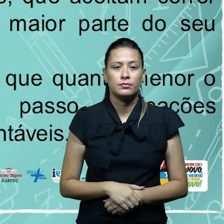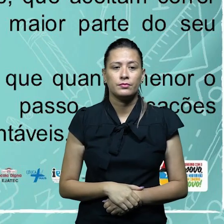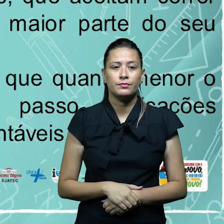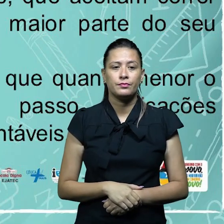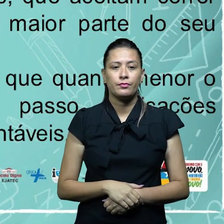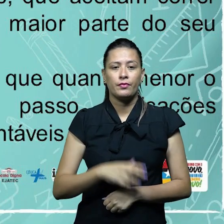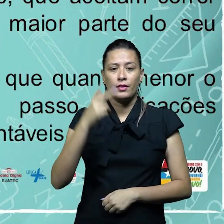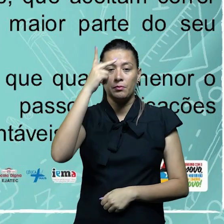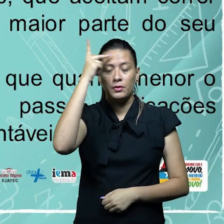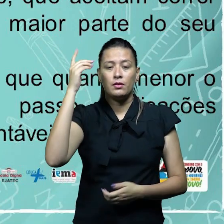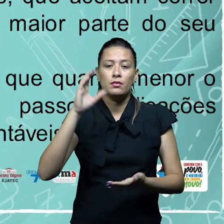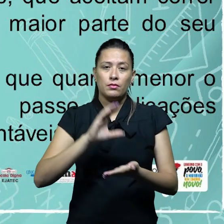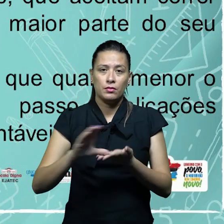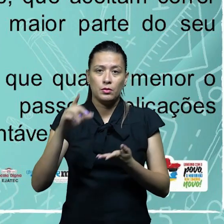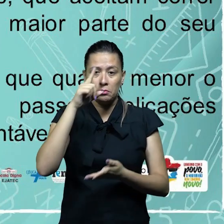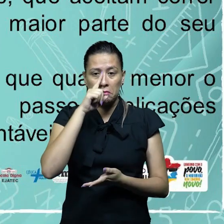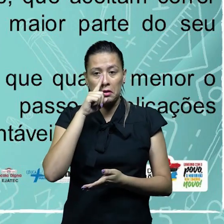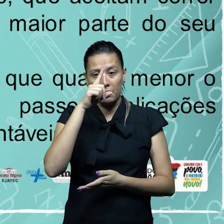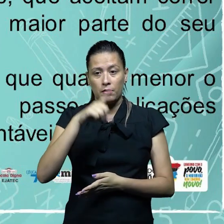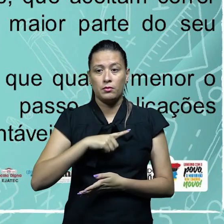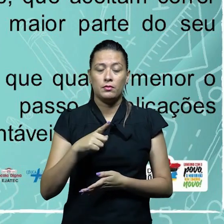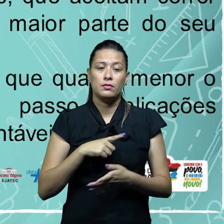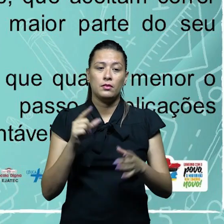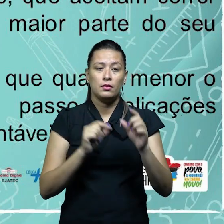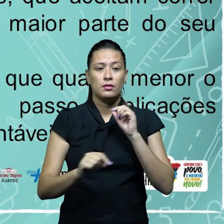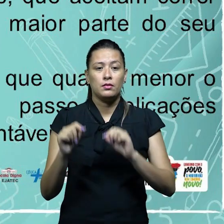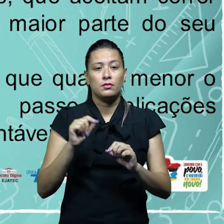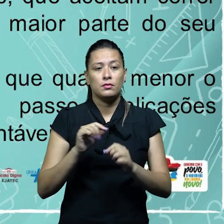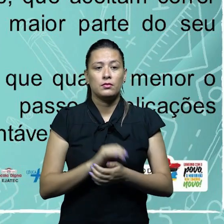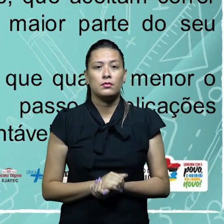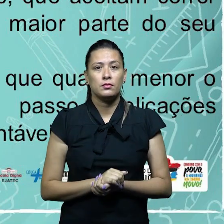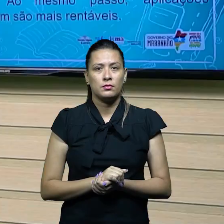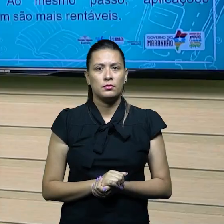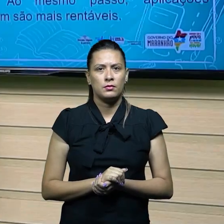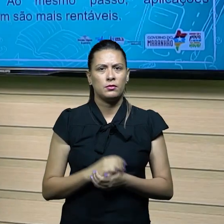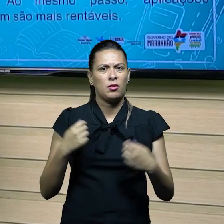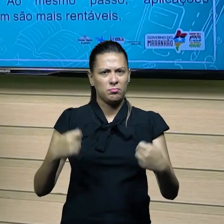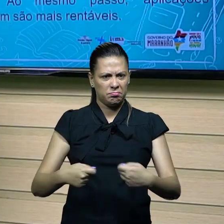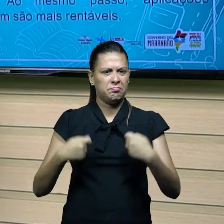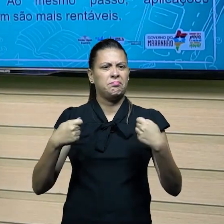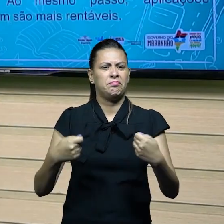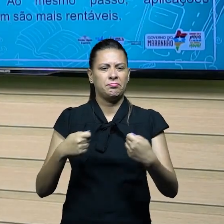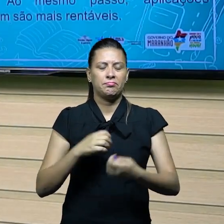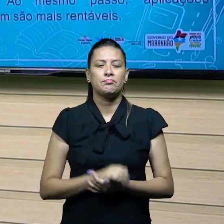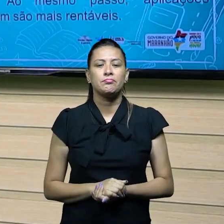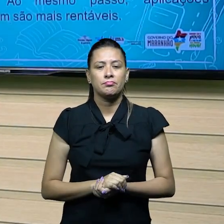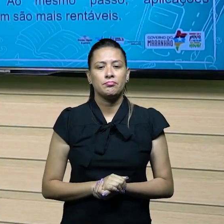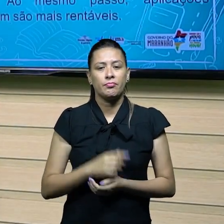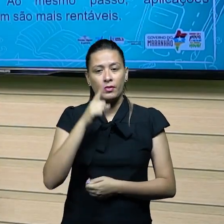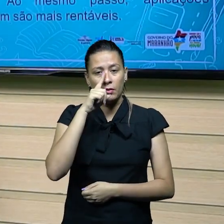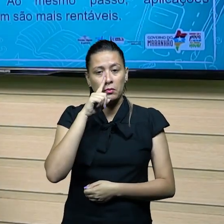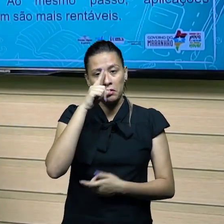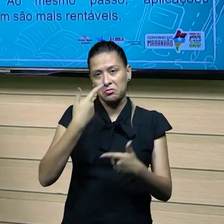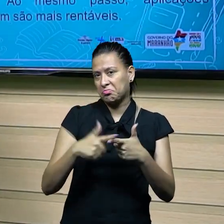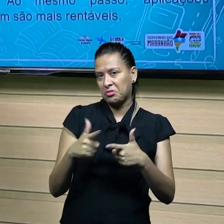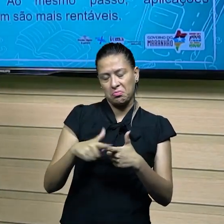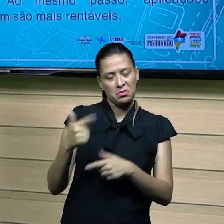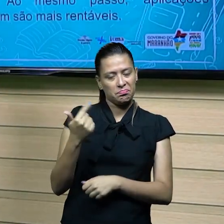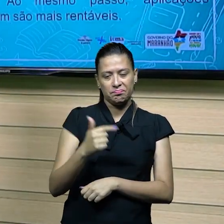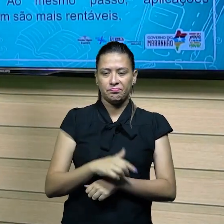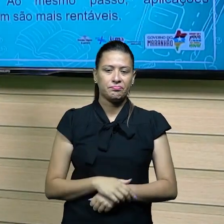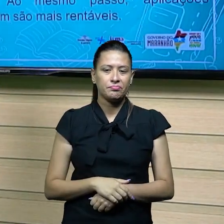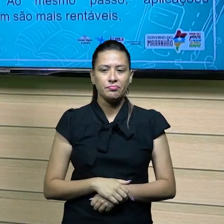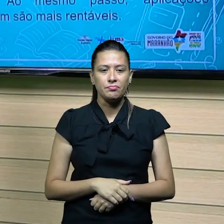eles, o risco não é um problema, desde que possam ganhar proporcionalmente ao perigo que correm. Então, vamos levar em consideração, uma pessoa que corre menos risco,